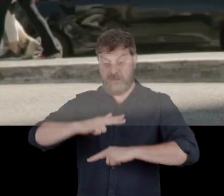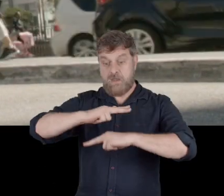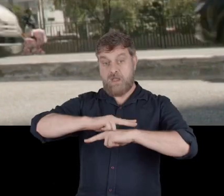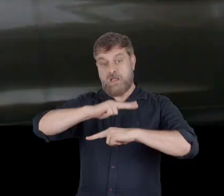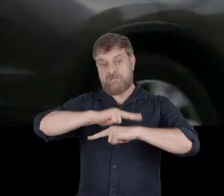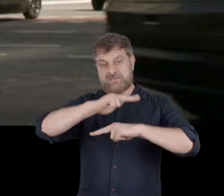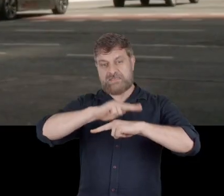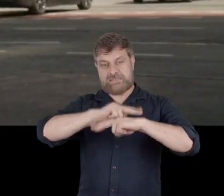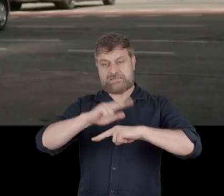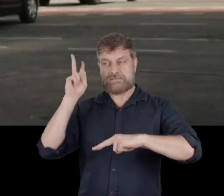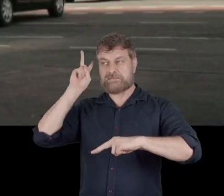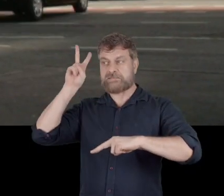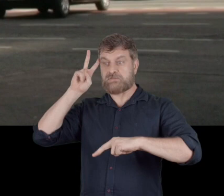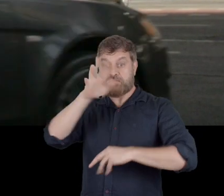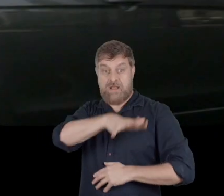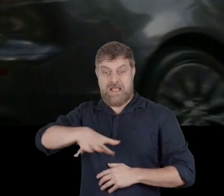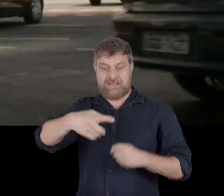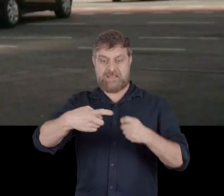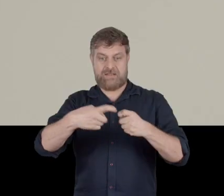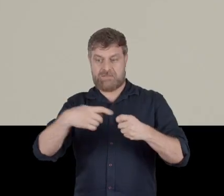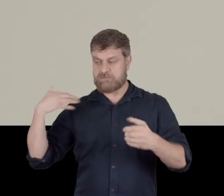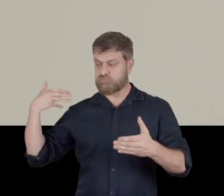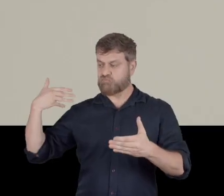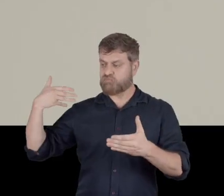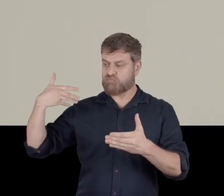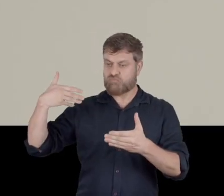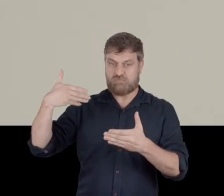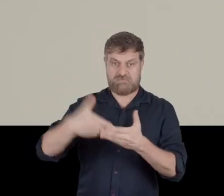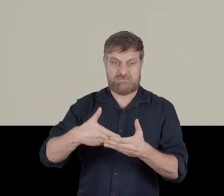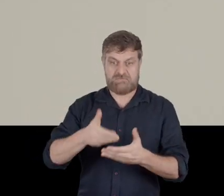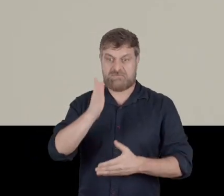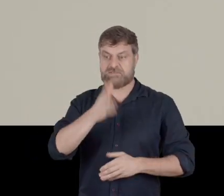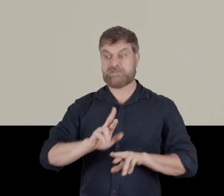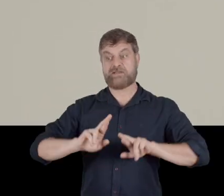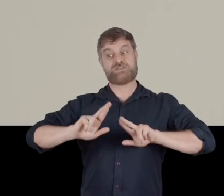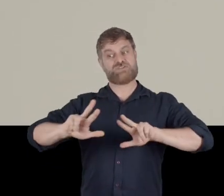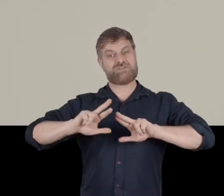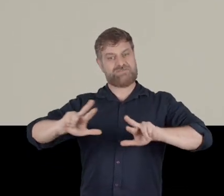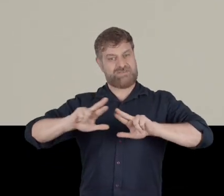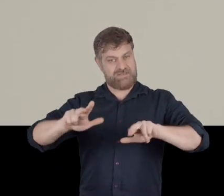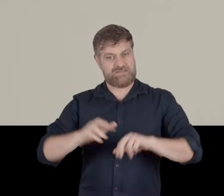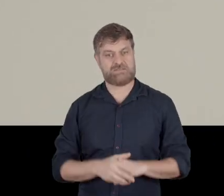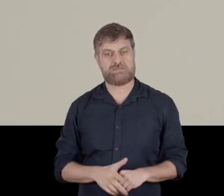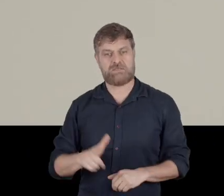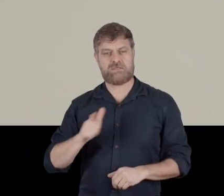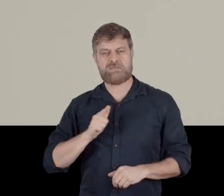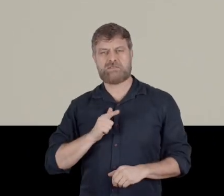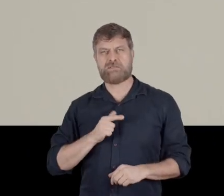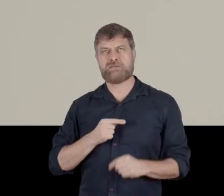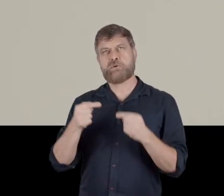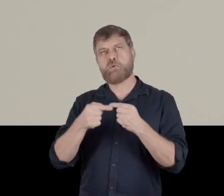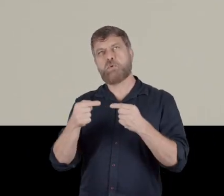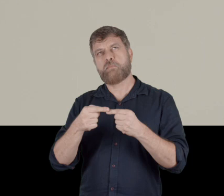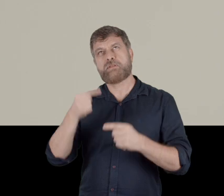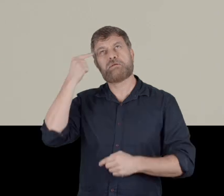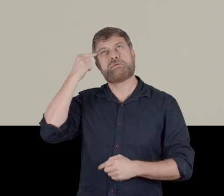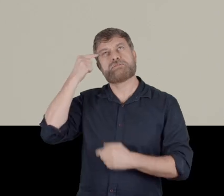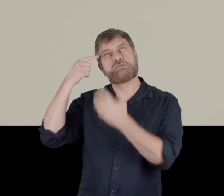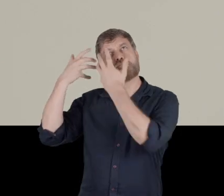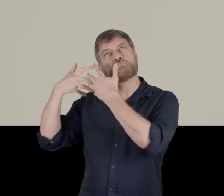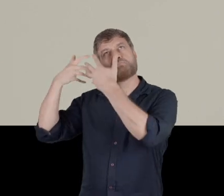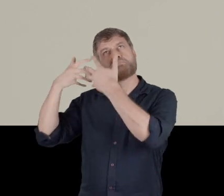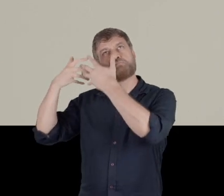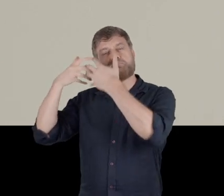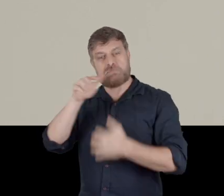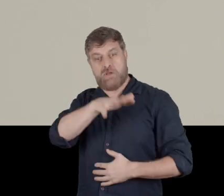A psiquiatria, ela, historicamente, dentro da medicina, ela já é mais diferente, né? Ela estaria mais ou menos, se a gente